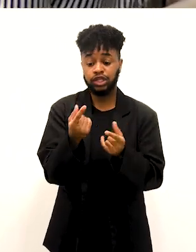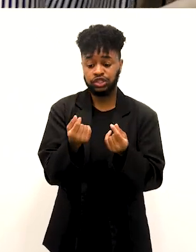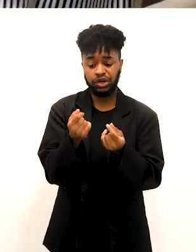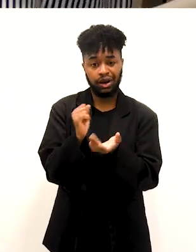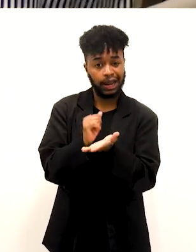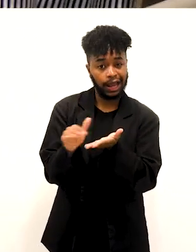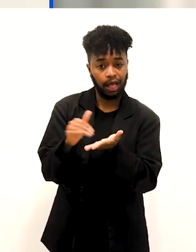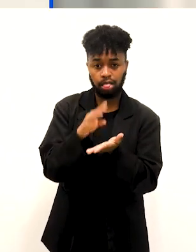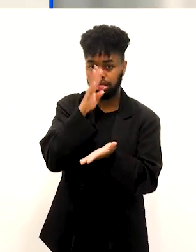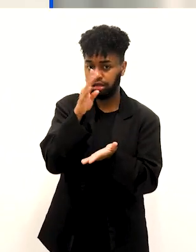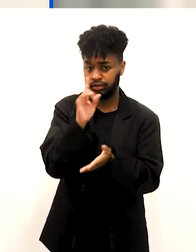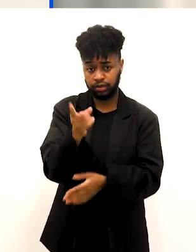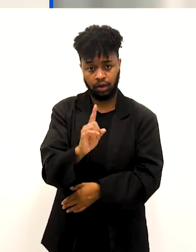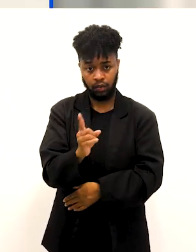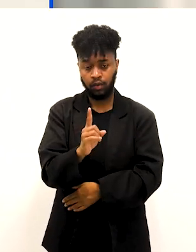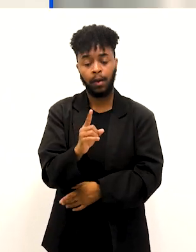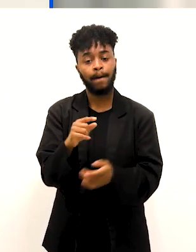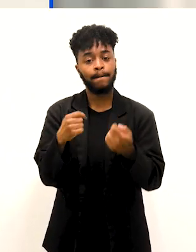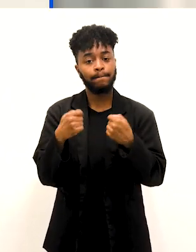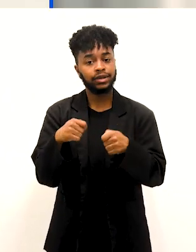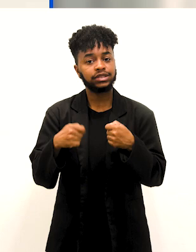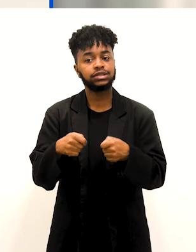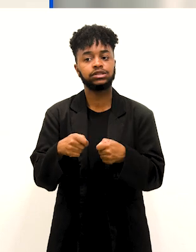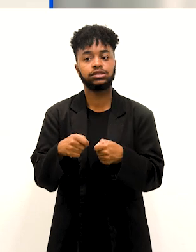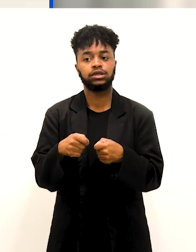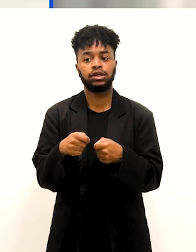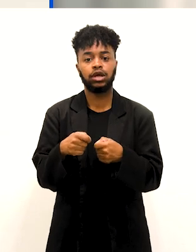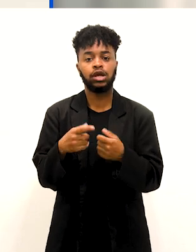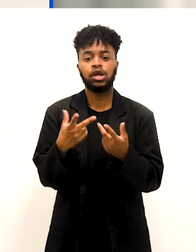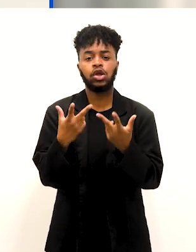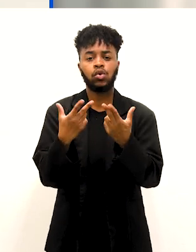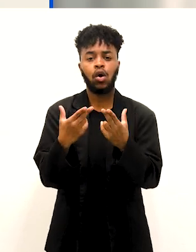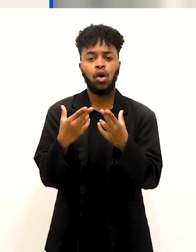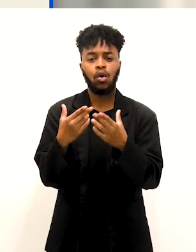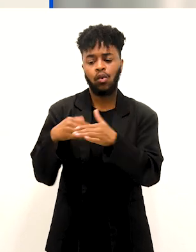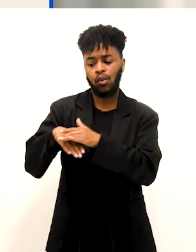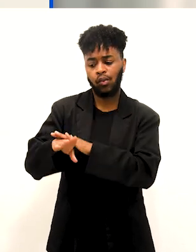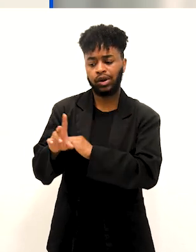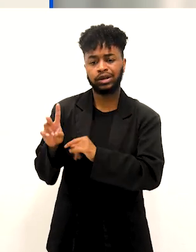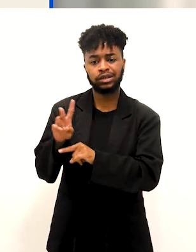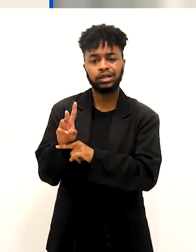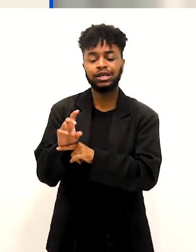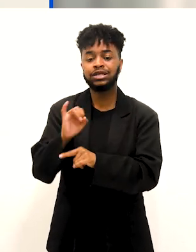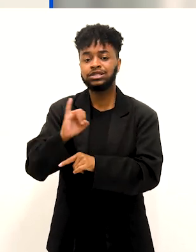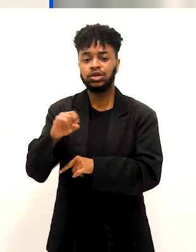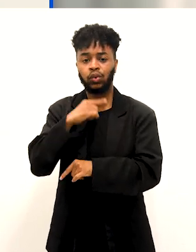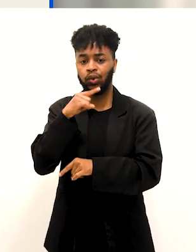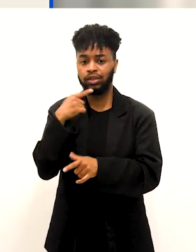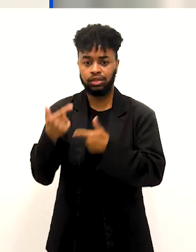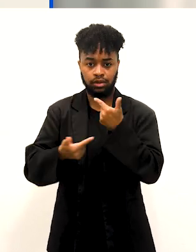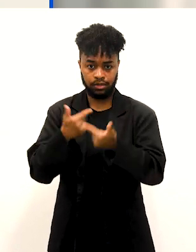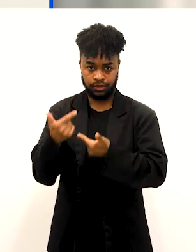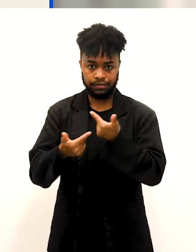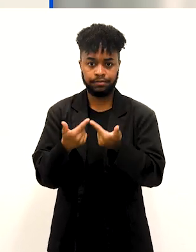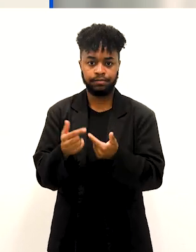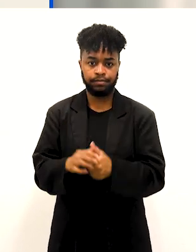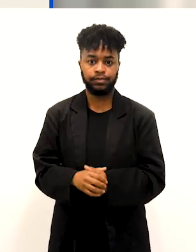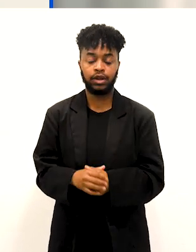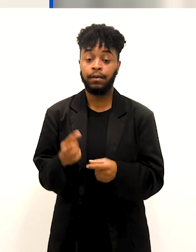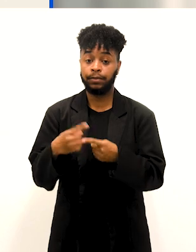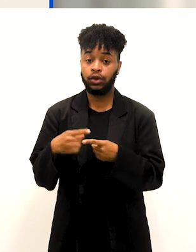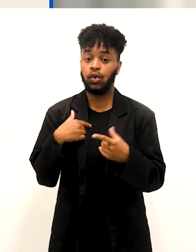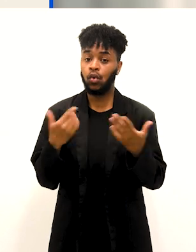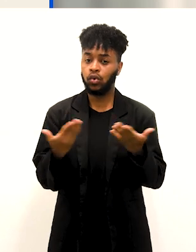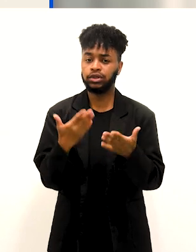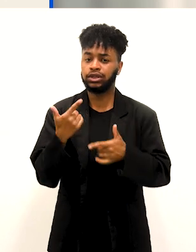ser gasto desnecessariamente, ele é para ficar como um colchão de reserva para quando a gente não tiver mais capacidade de trabalhar. Hoje eu